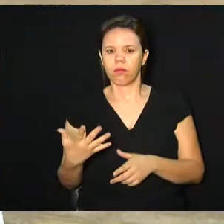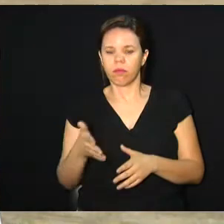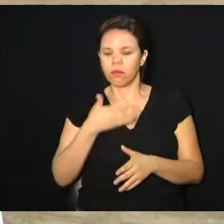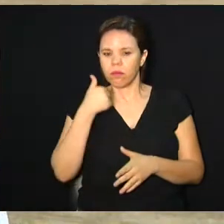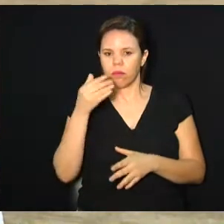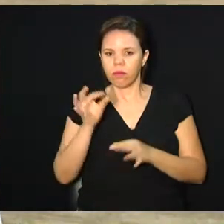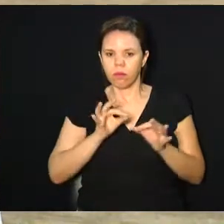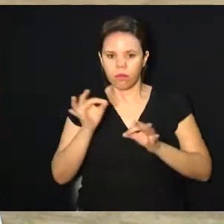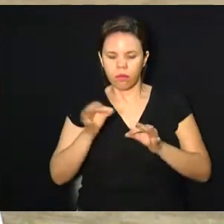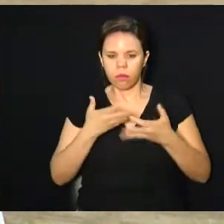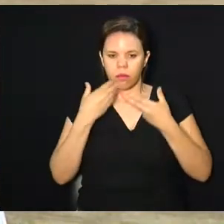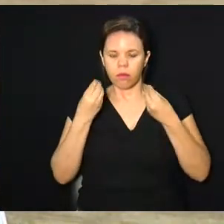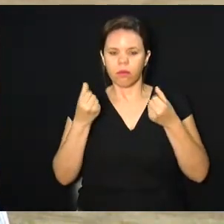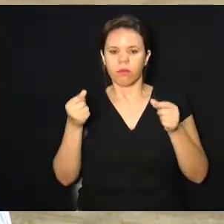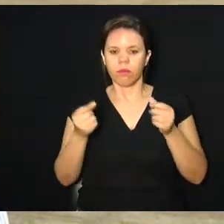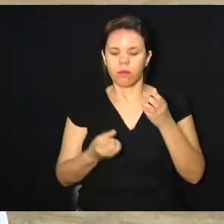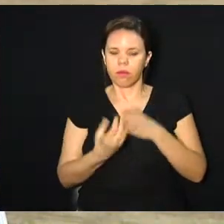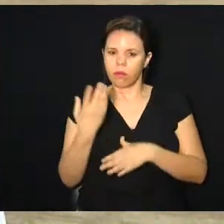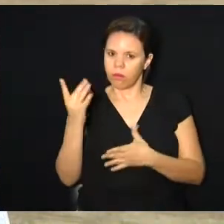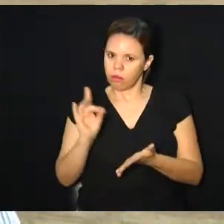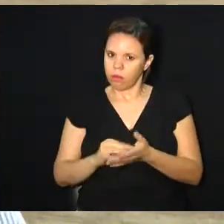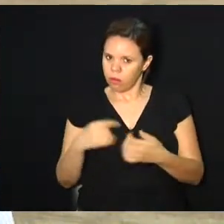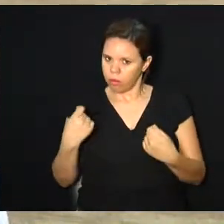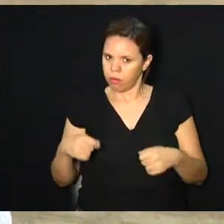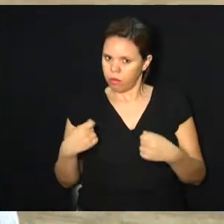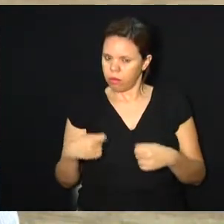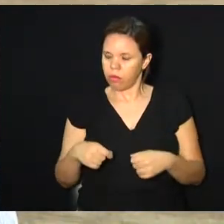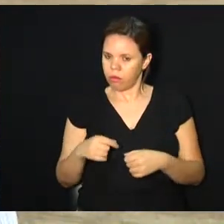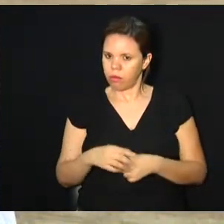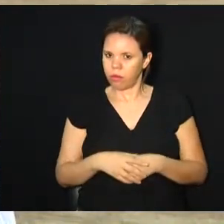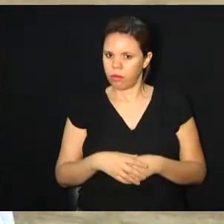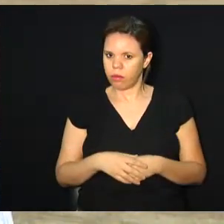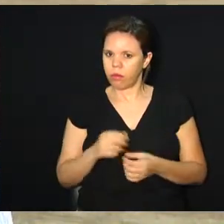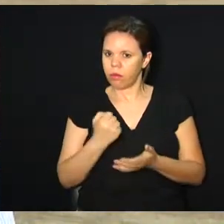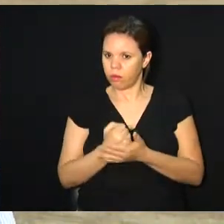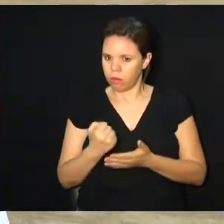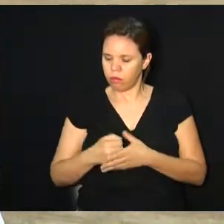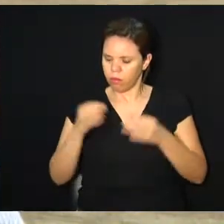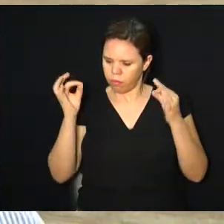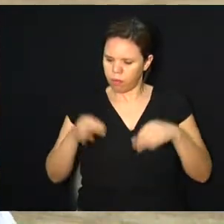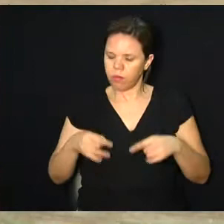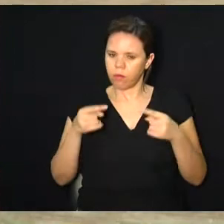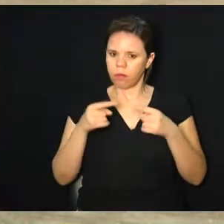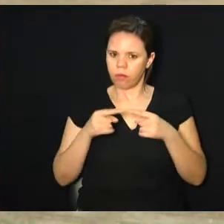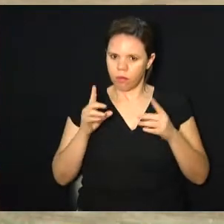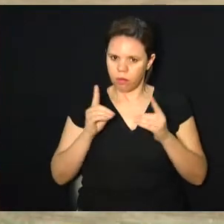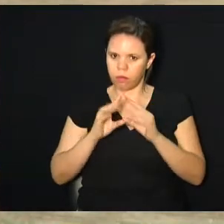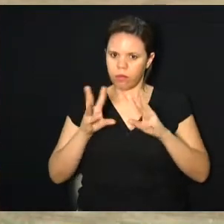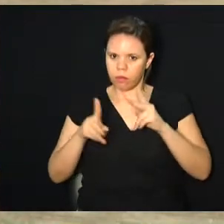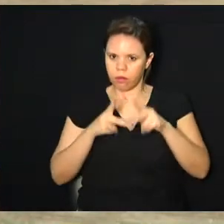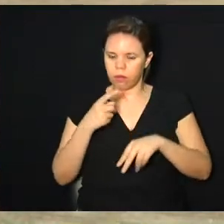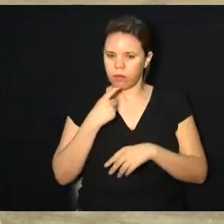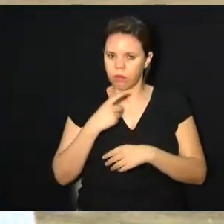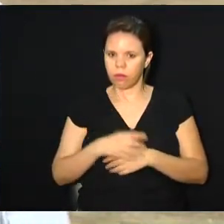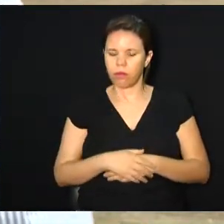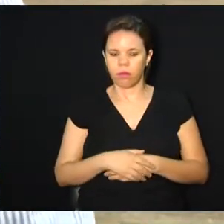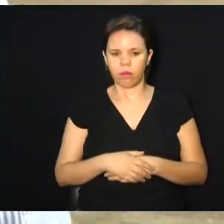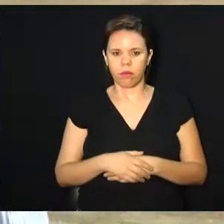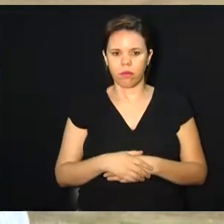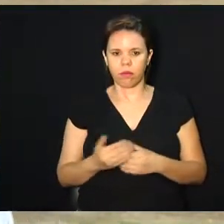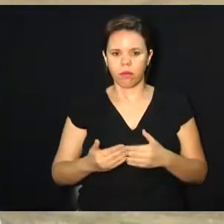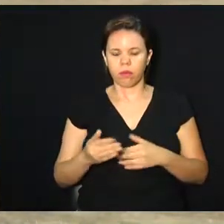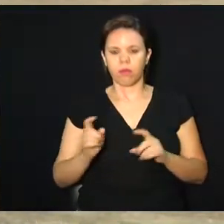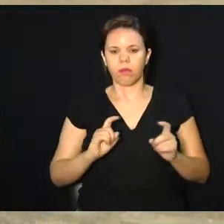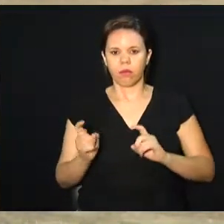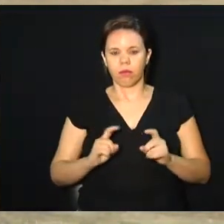melhorias que precisam ocorrer, e que seja, de fato, uma licitação justa que possa atender a população de Campinas. Bom, a próxima